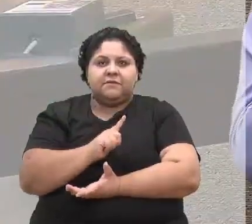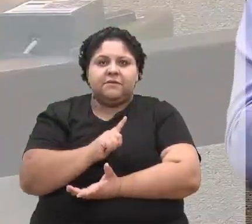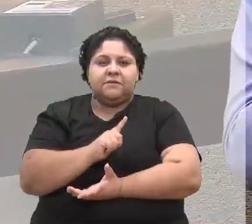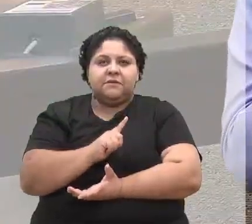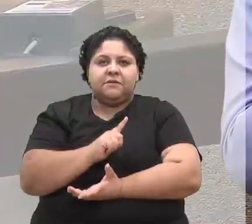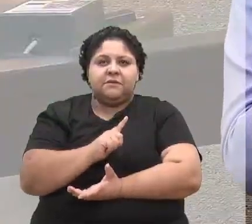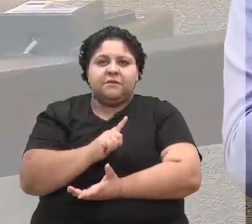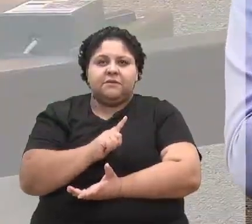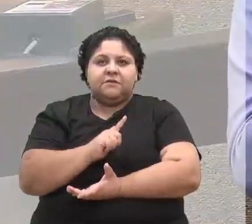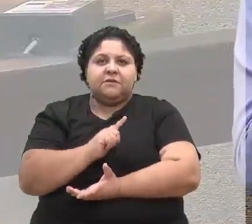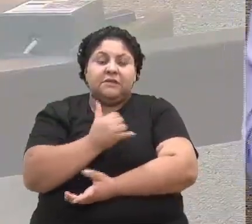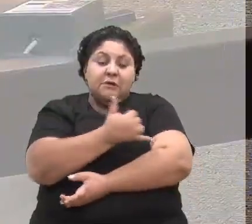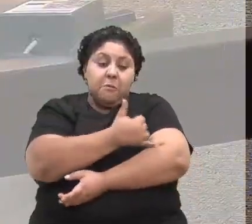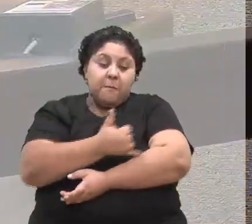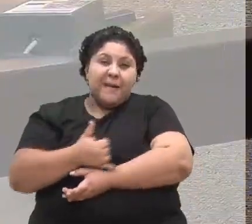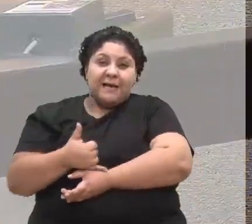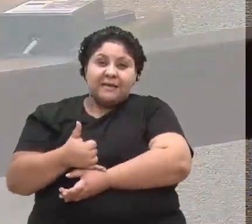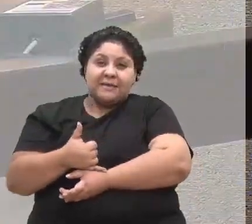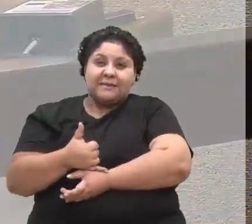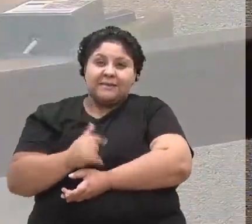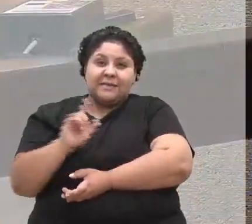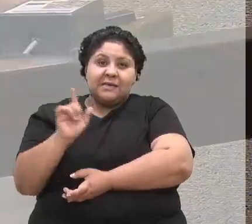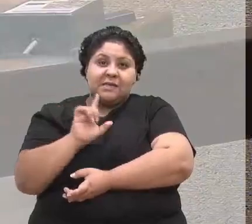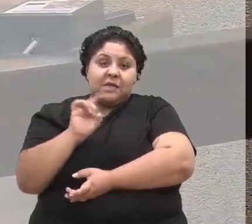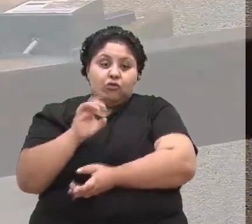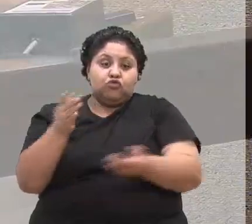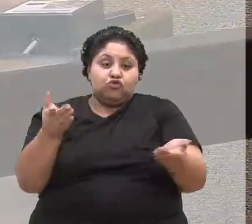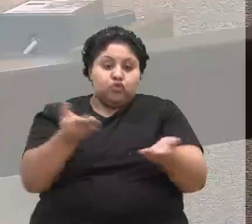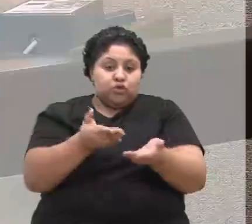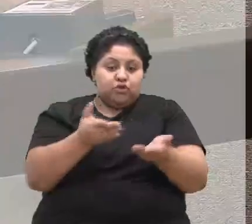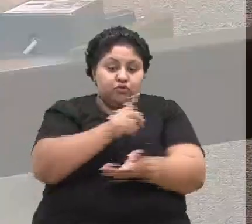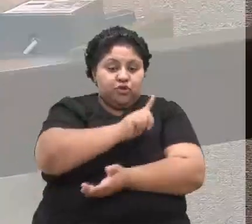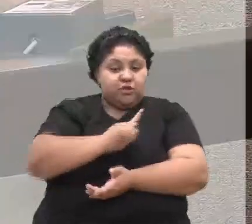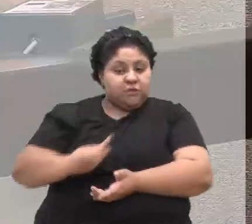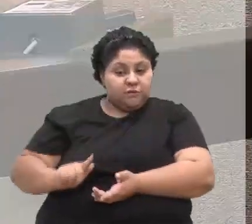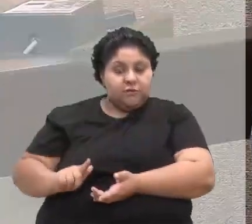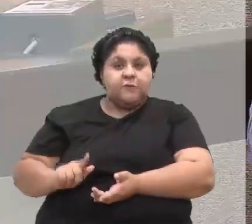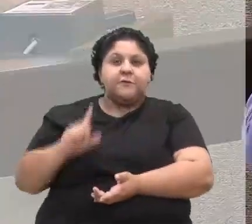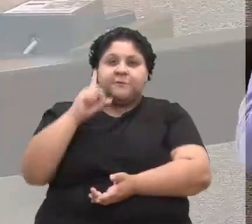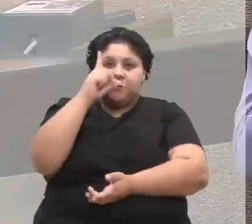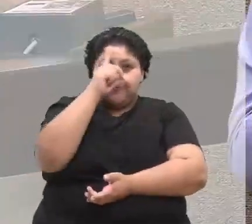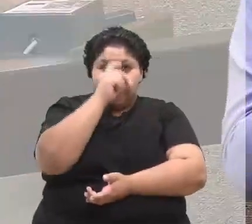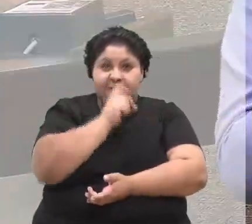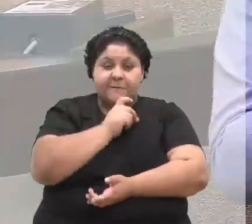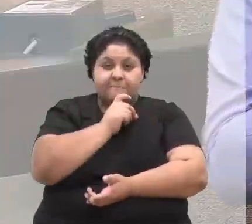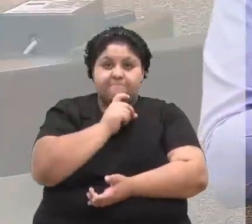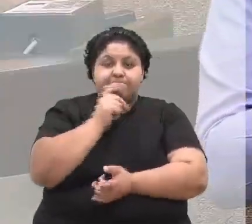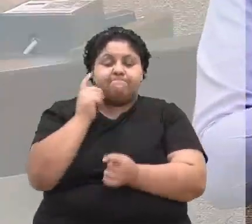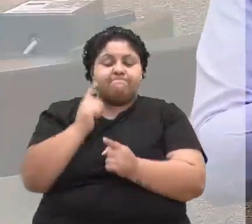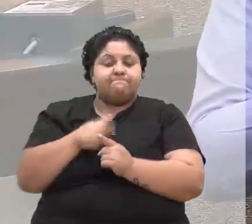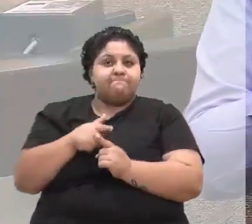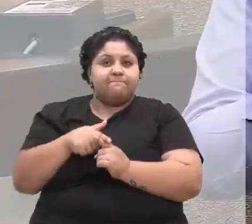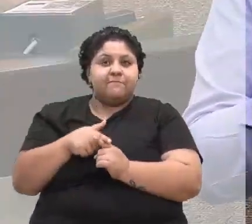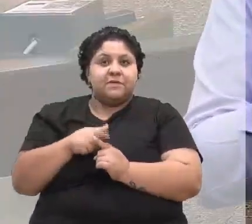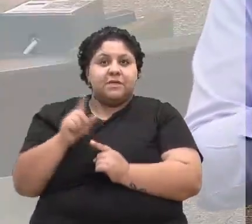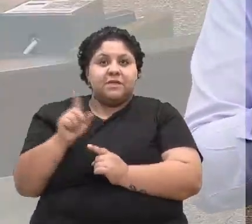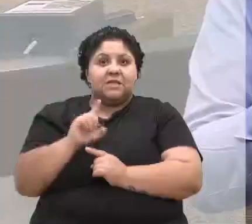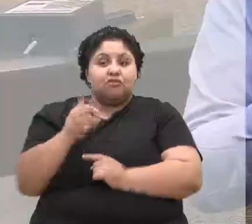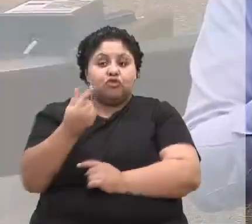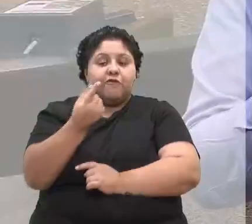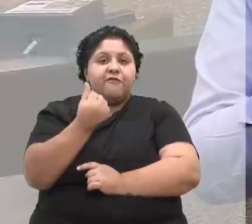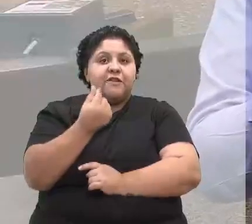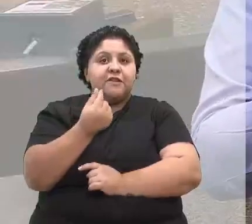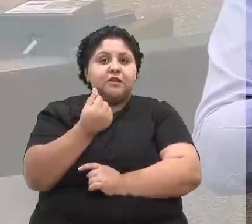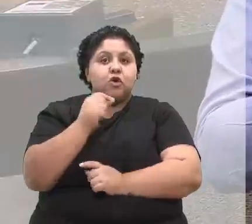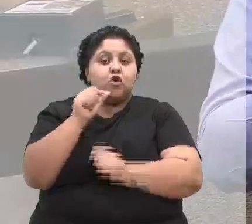ela passa por uma situação não só de hoje, desse governo, difícil, porque não apenas financeiramente, o